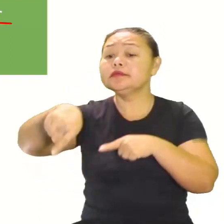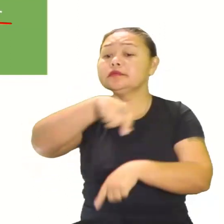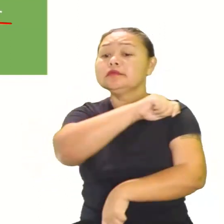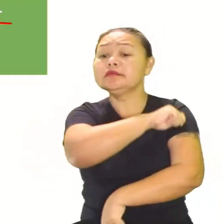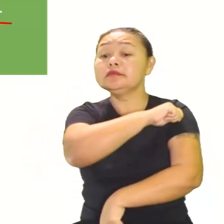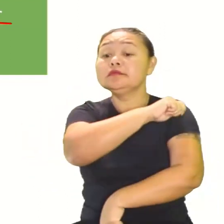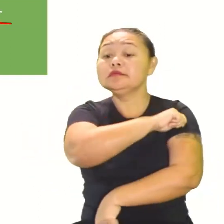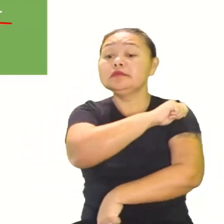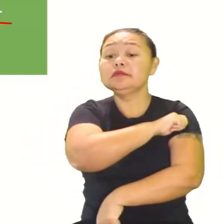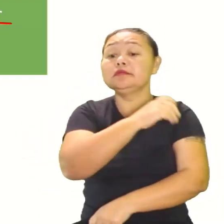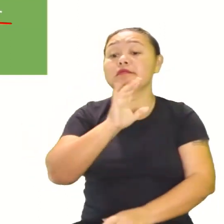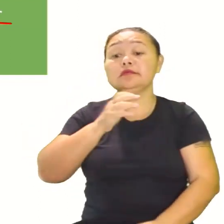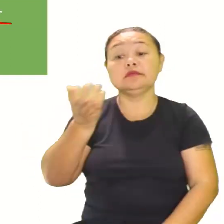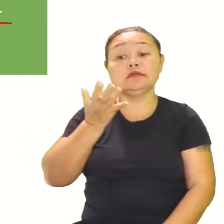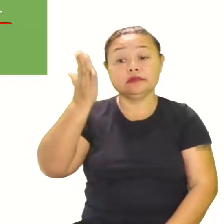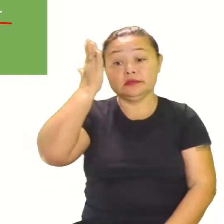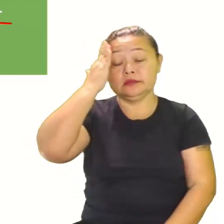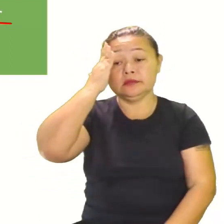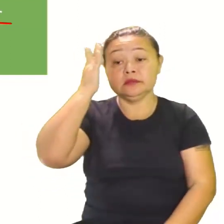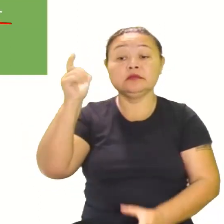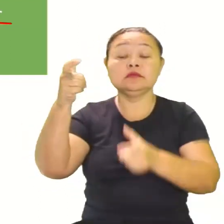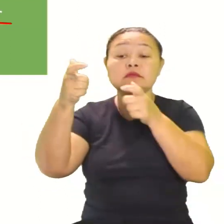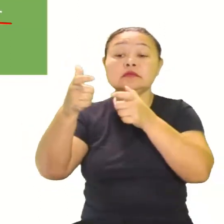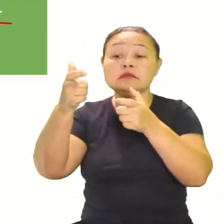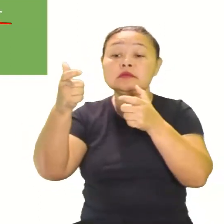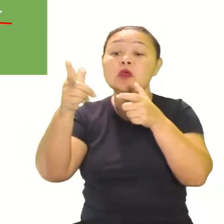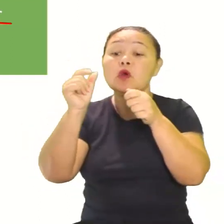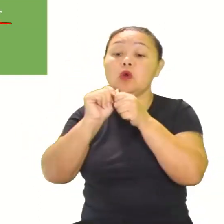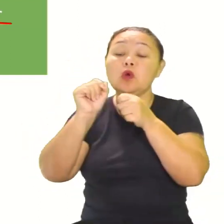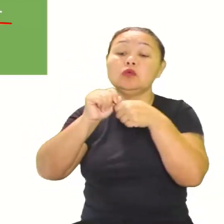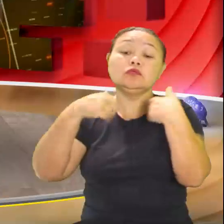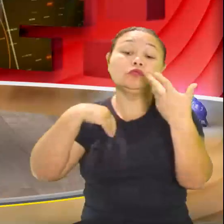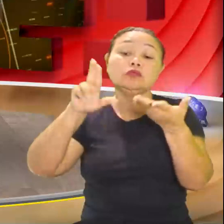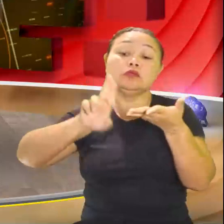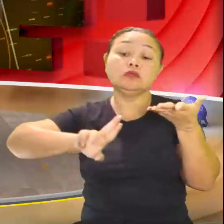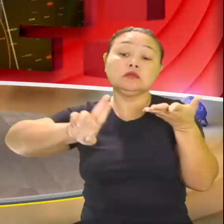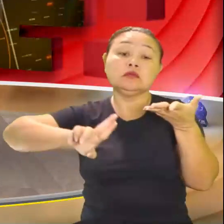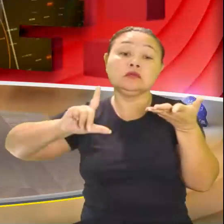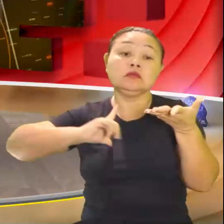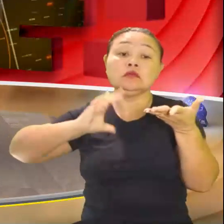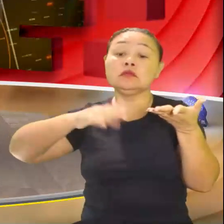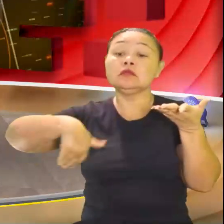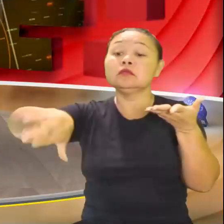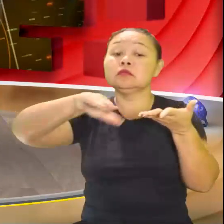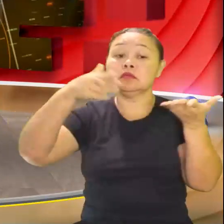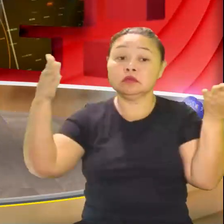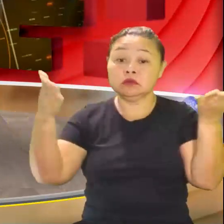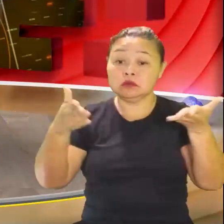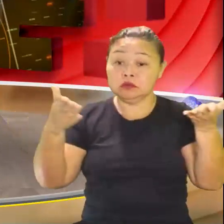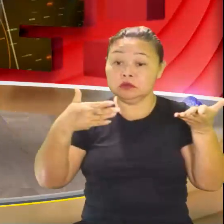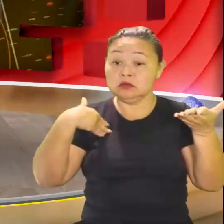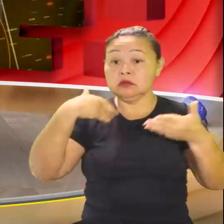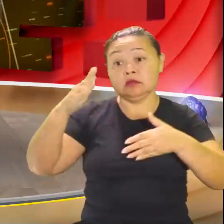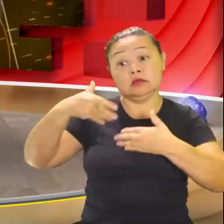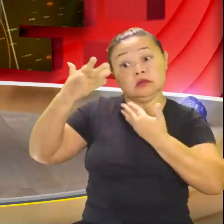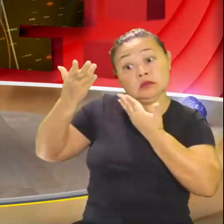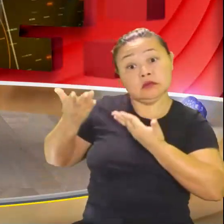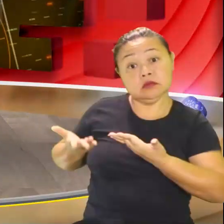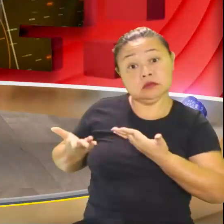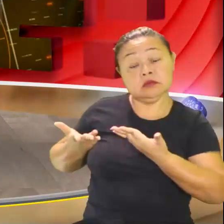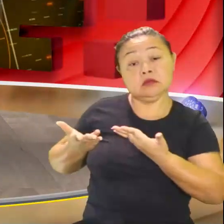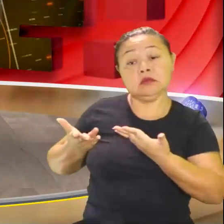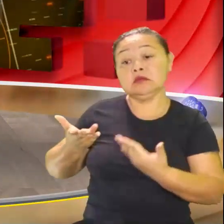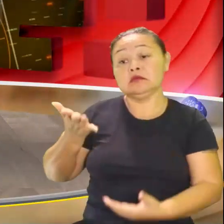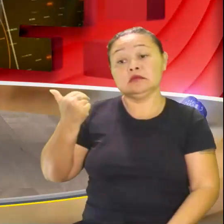aí? Onde que eu uso isso, professores? Né? A perguntinha que não quer calar sempre é essa. E aí hoje, vamos ao oferecimento da aula